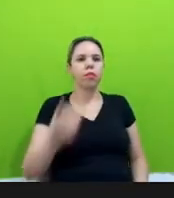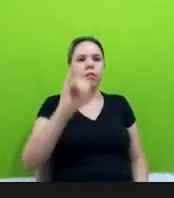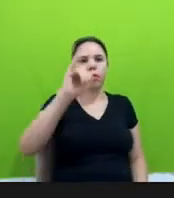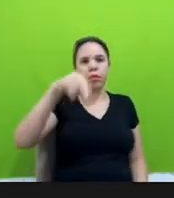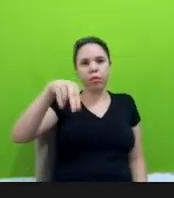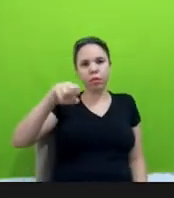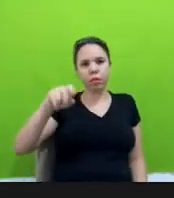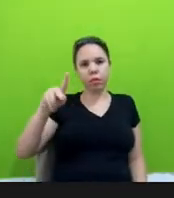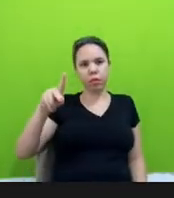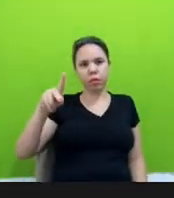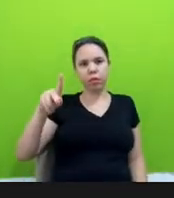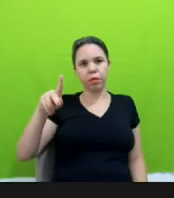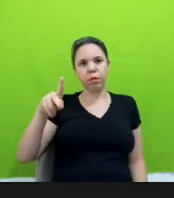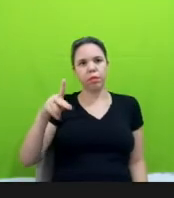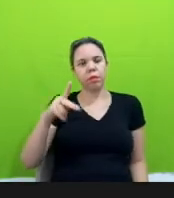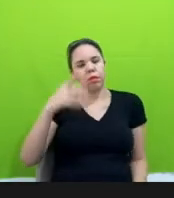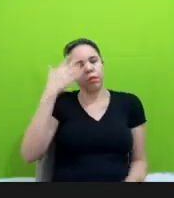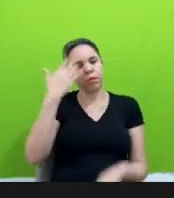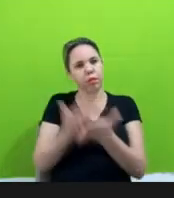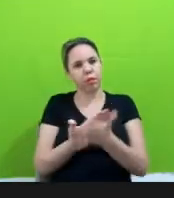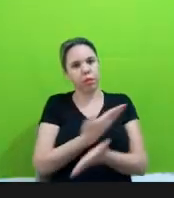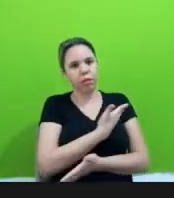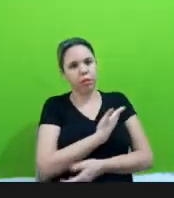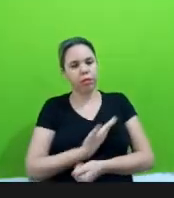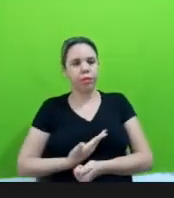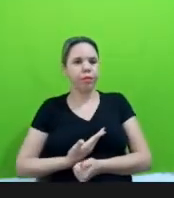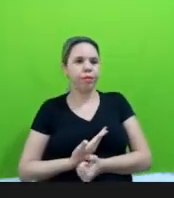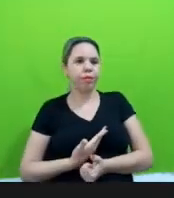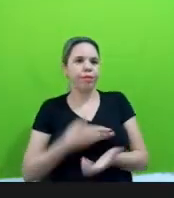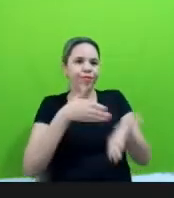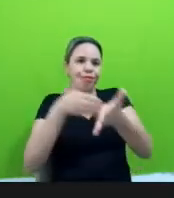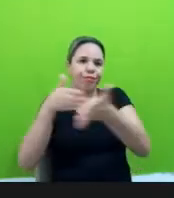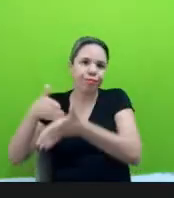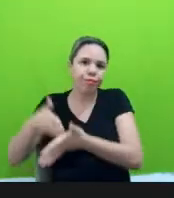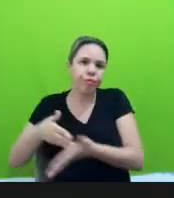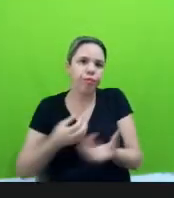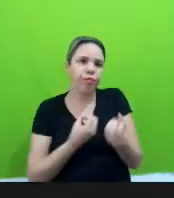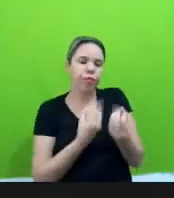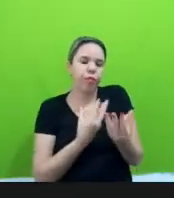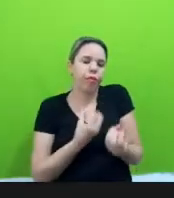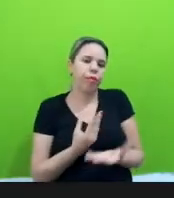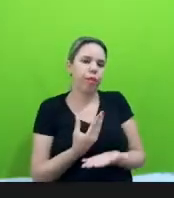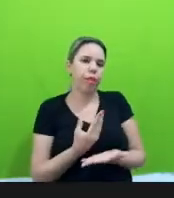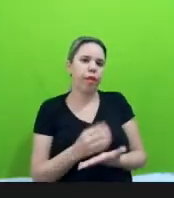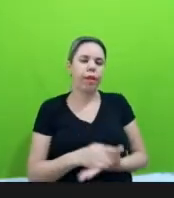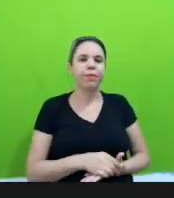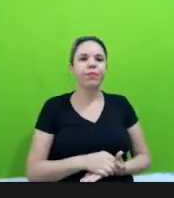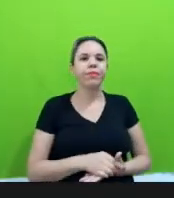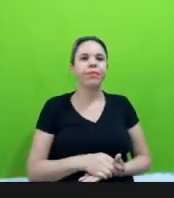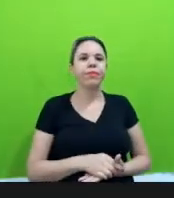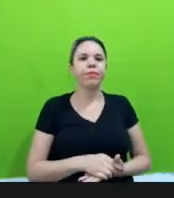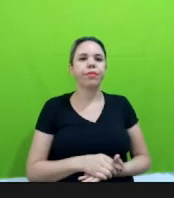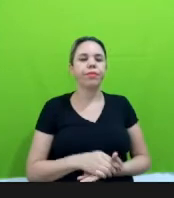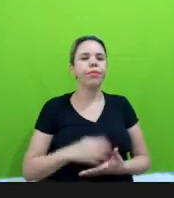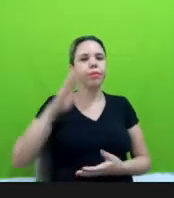tempo que a gente está num governo que dificulta muito o acesso à informação, um governo que, estou me referindo ao governo Bolsonaro, que colocou